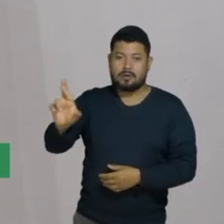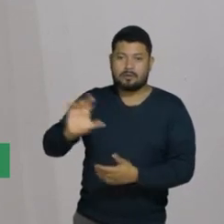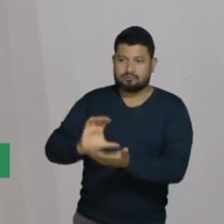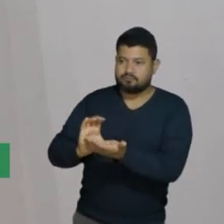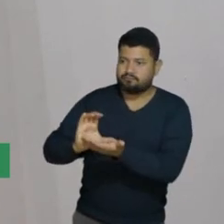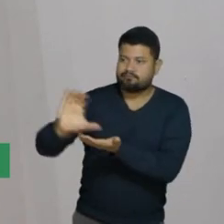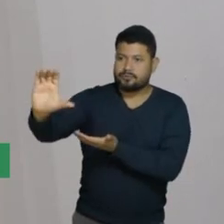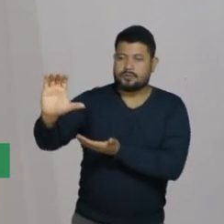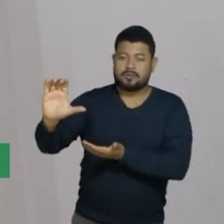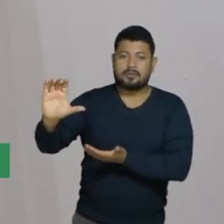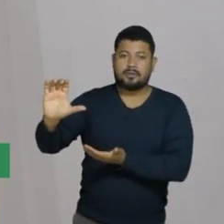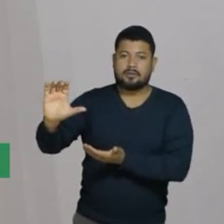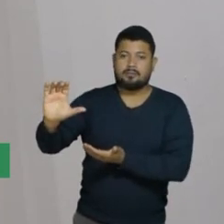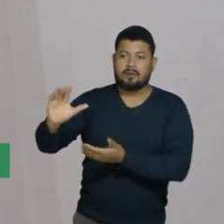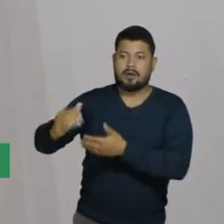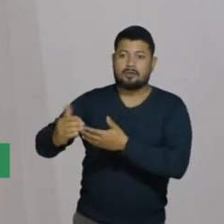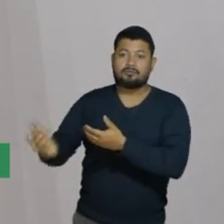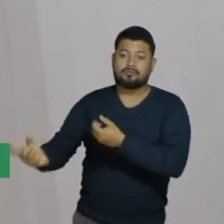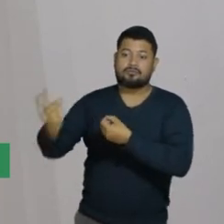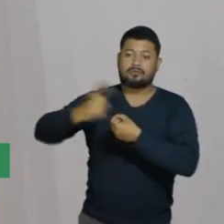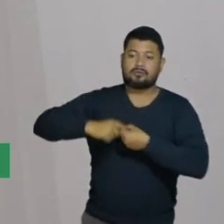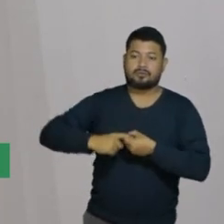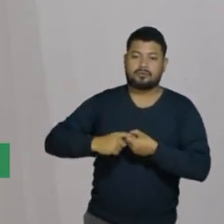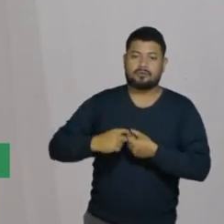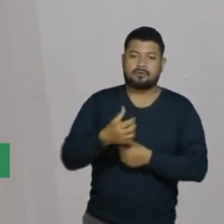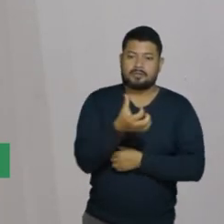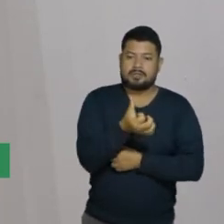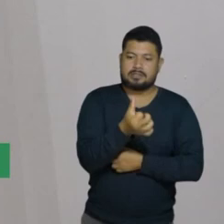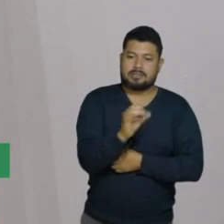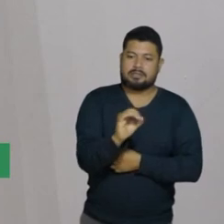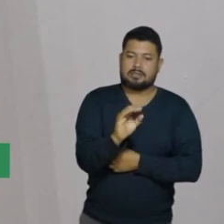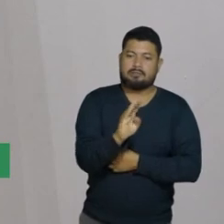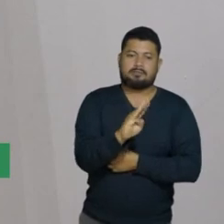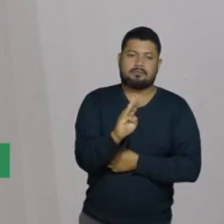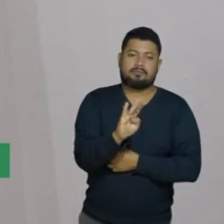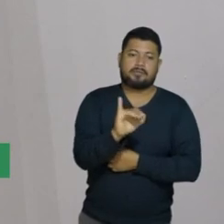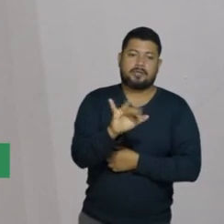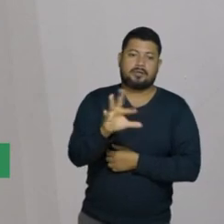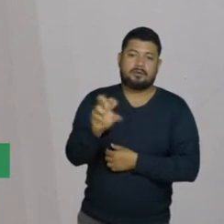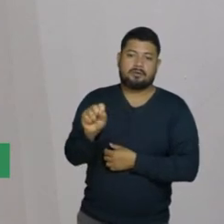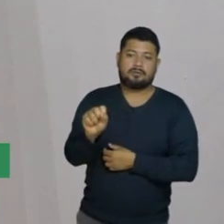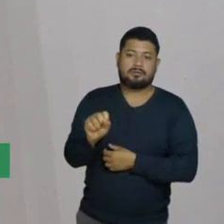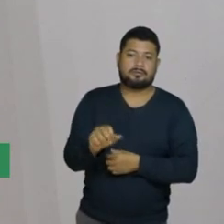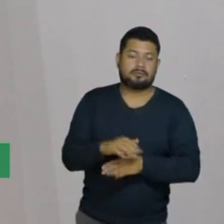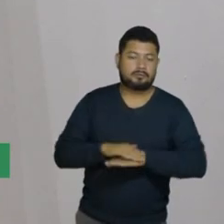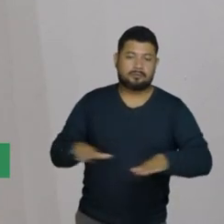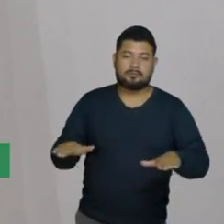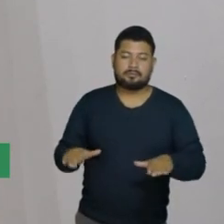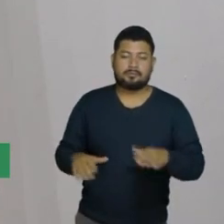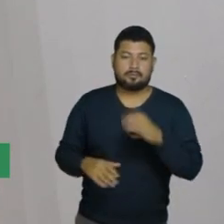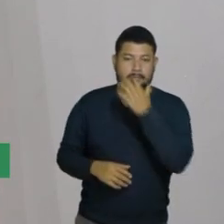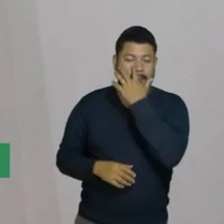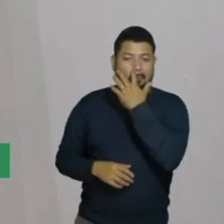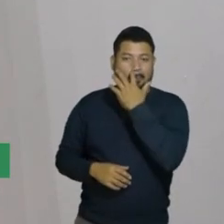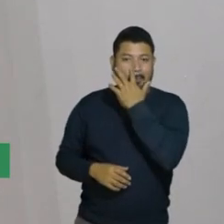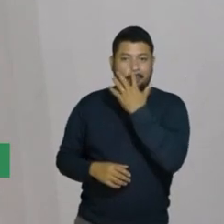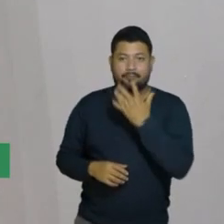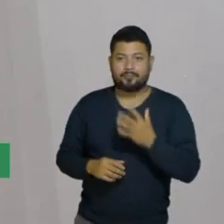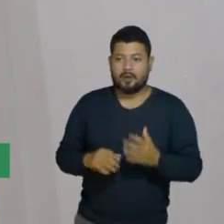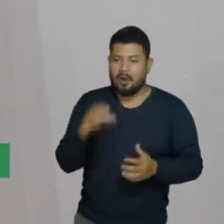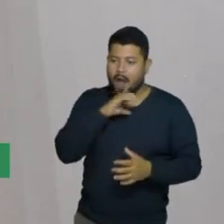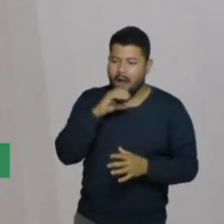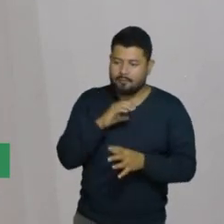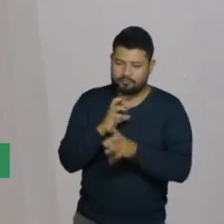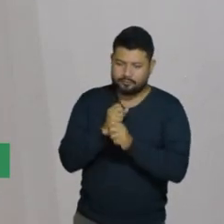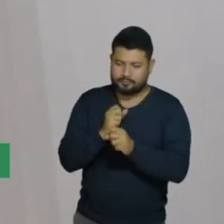nos permitisse, Napoleão Bernardes, eu fiz uma conta no papel rapidamente, que nós